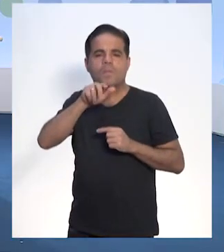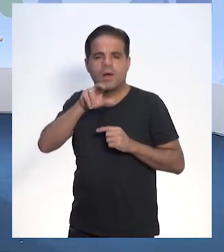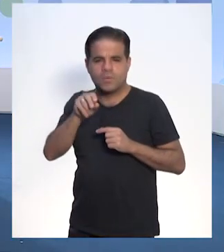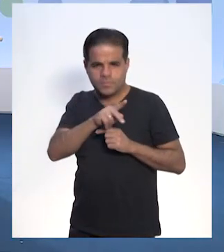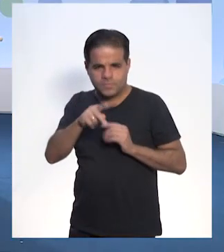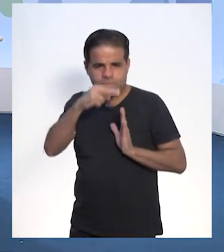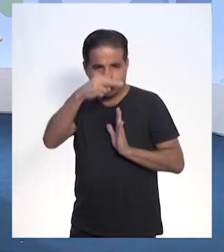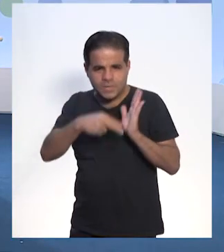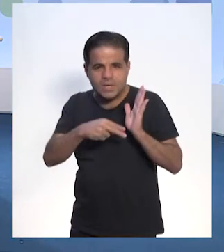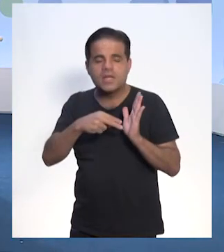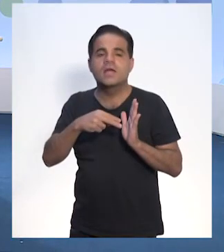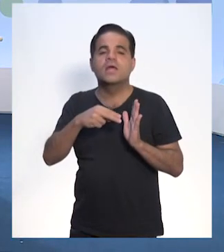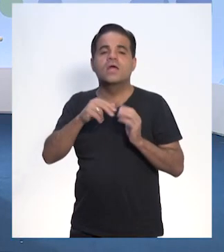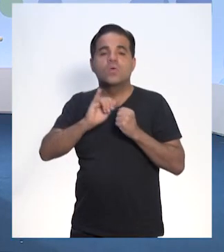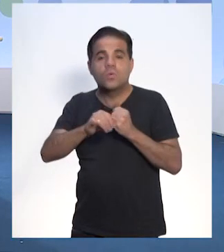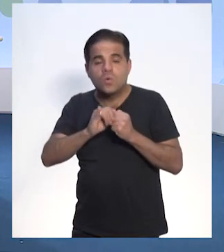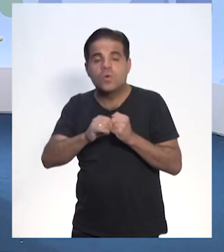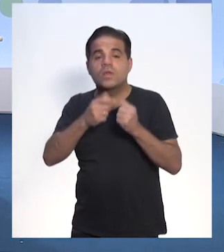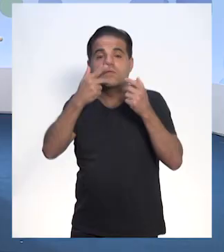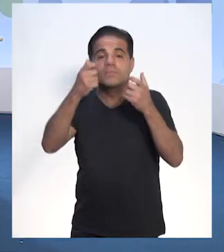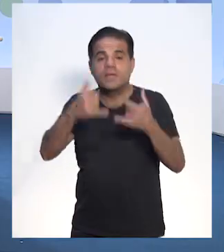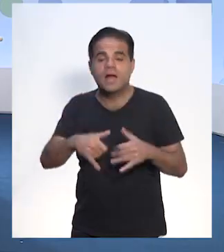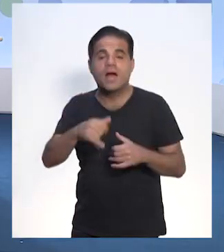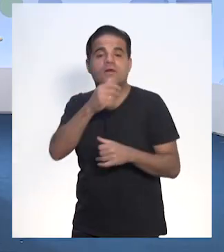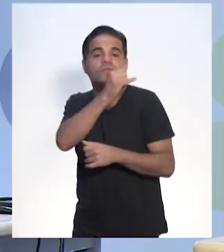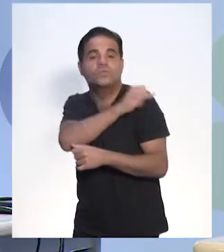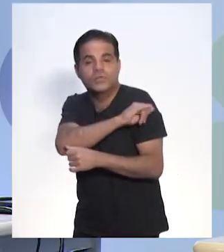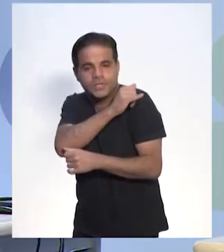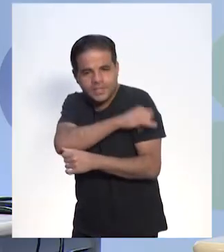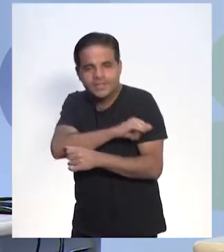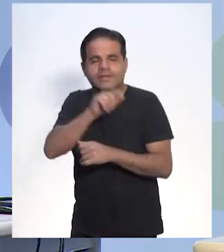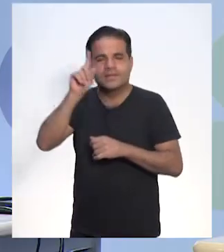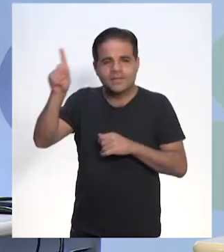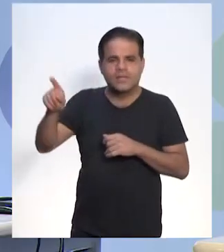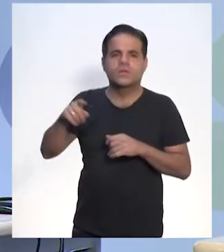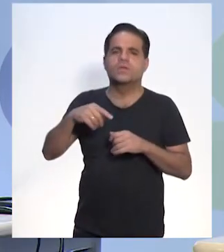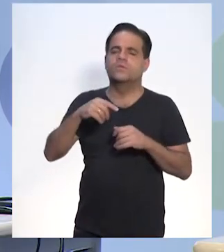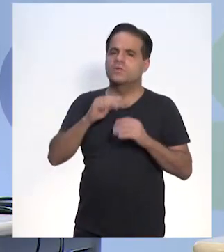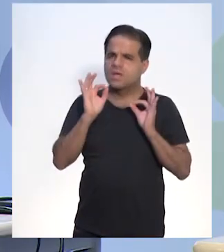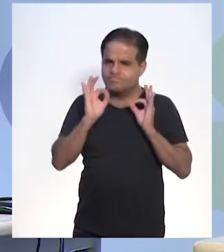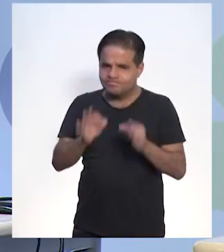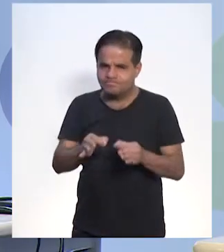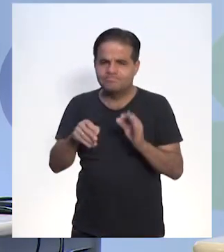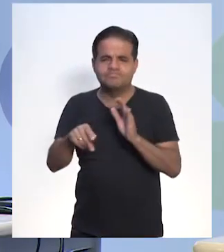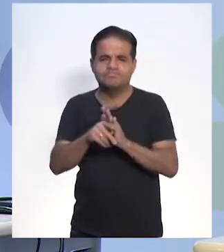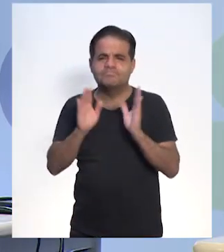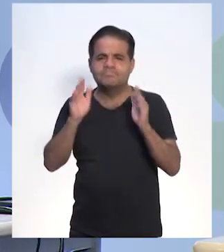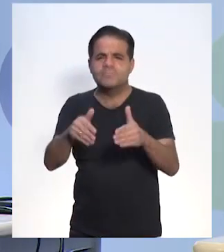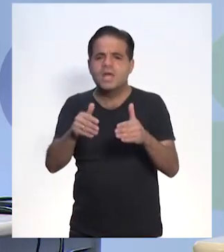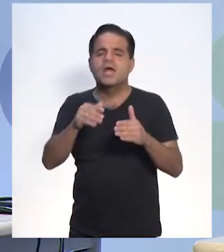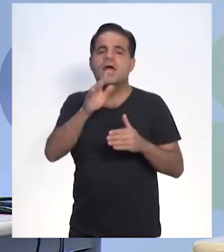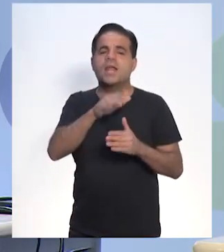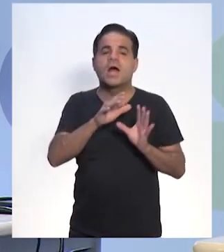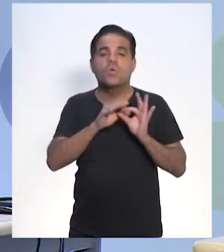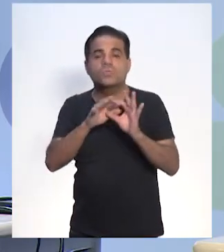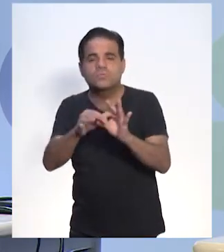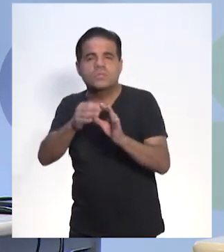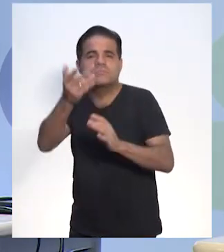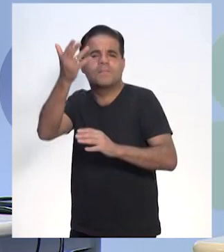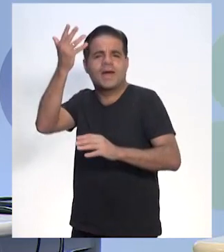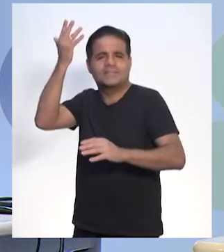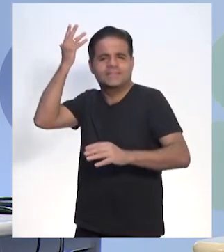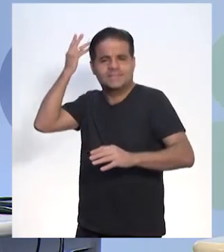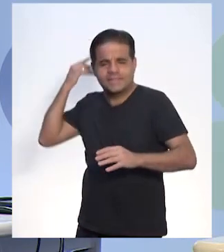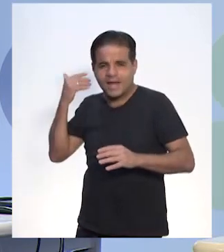cotidiano, e por se tratar de temas atuais do cotidiano, algumas vezes perde a validade se o contexto mudar. Nesse caso aqui,